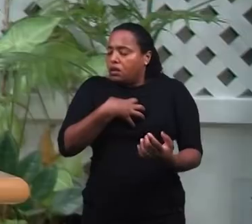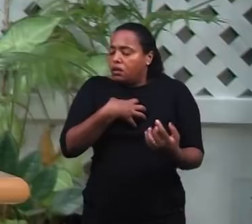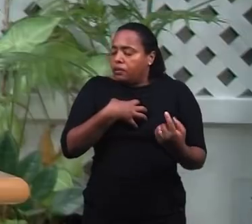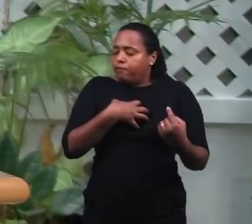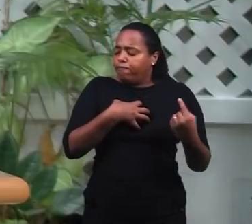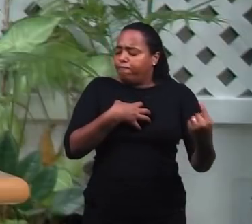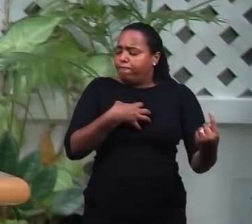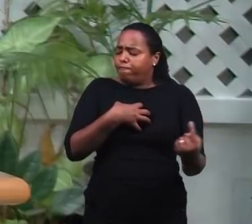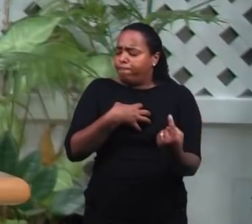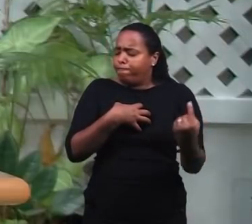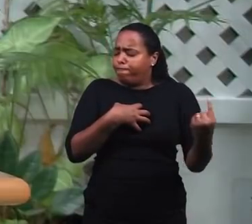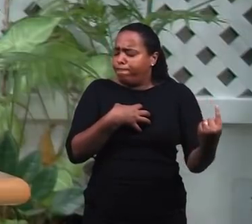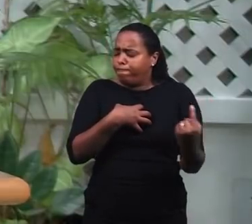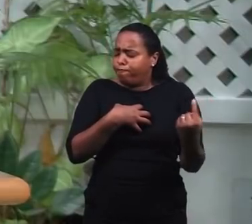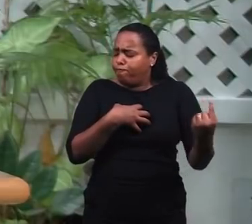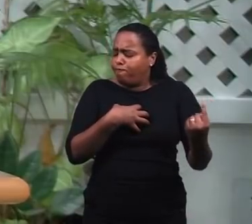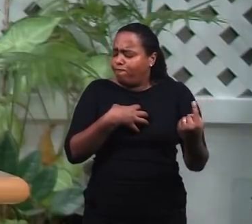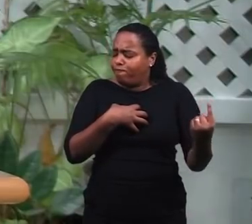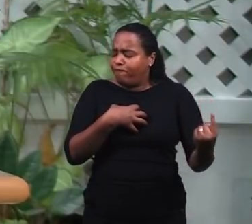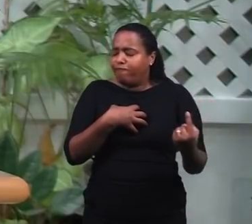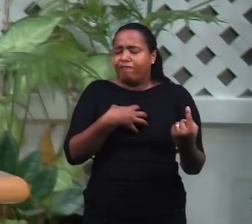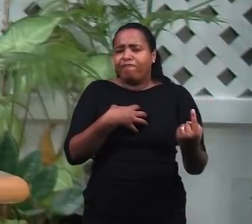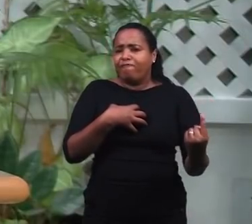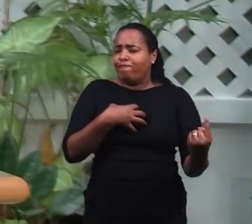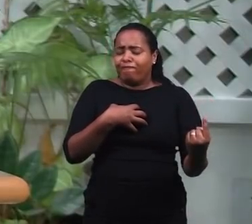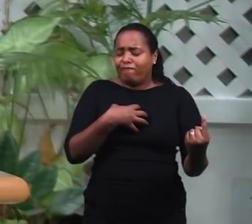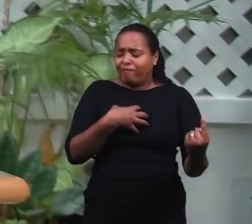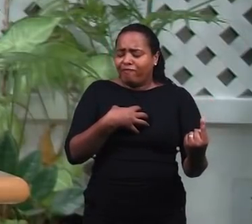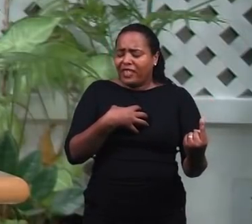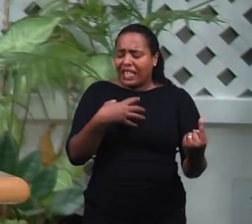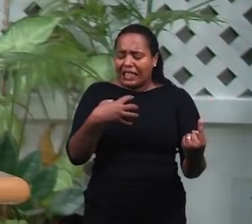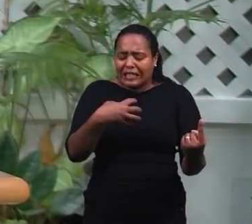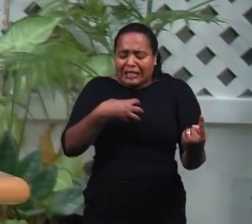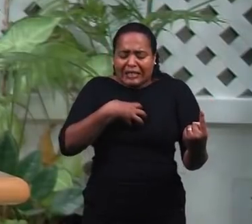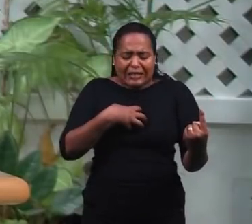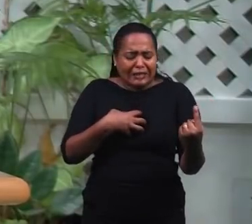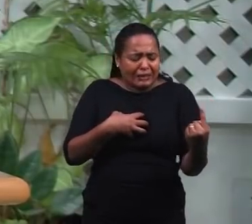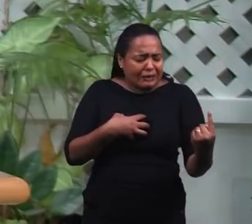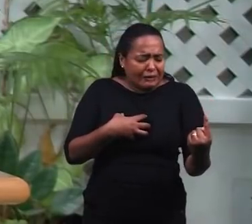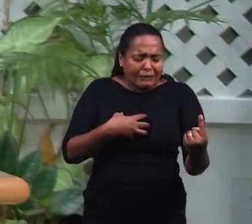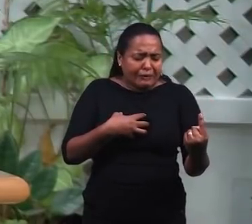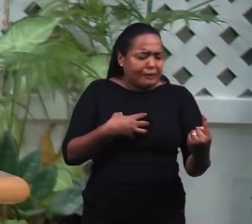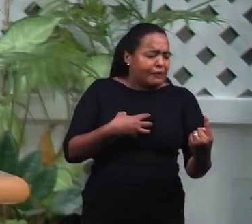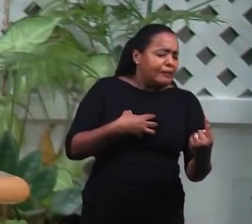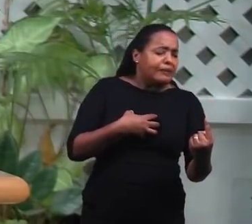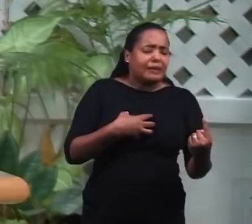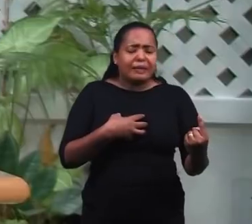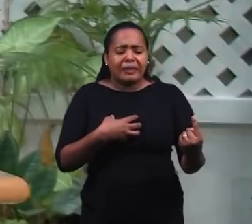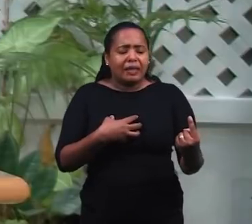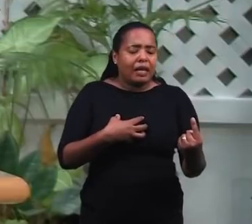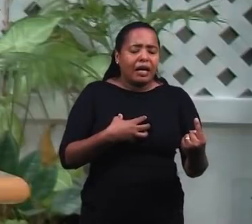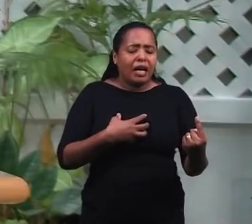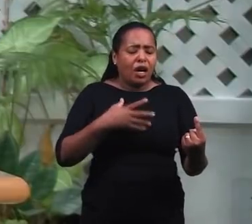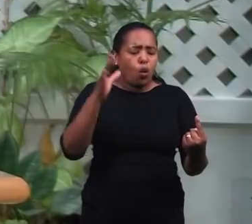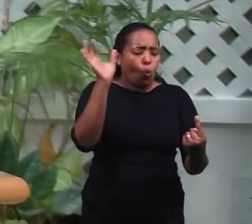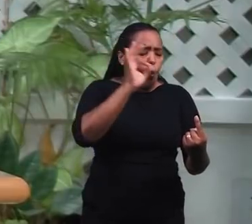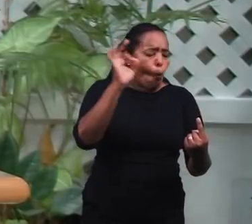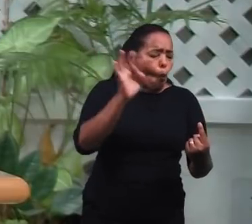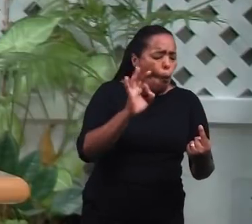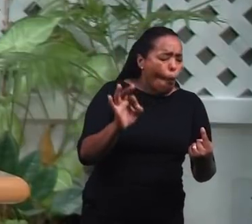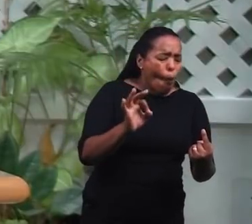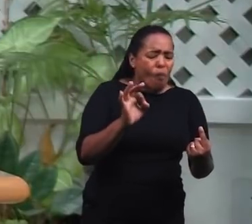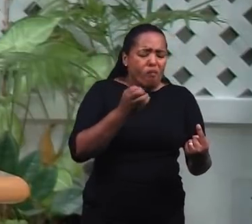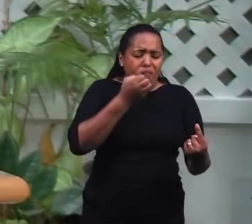ele acha que não tem remédio mais para esta vida, quando tudo